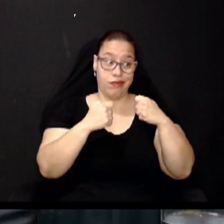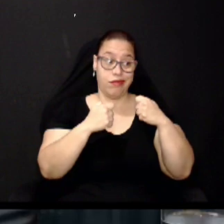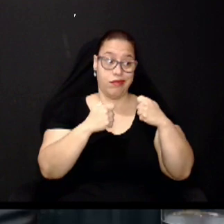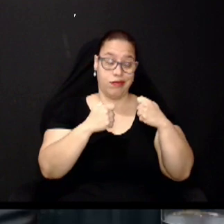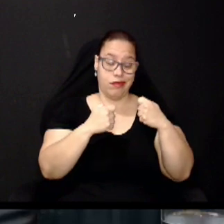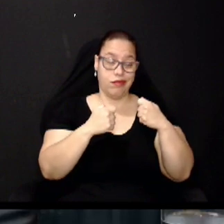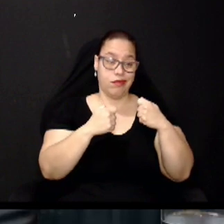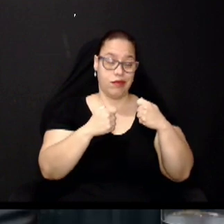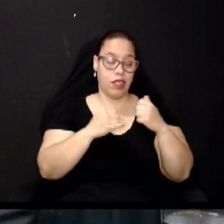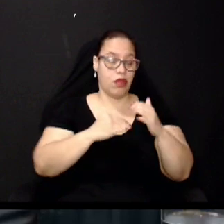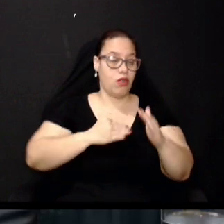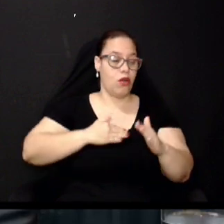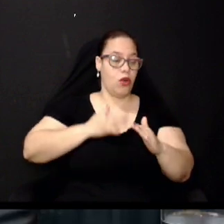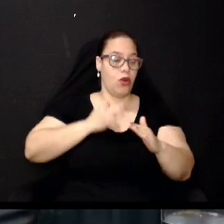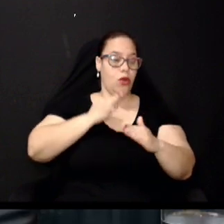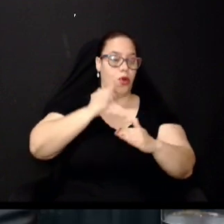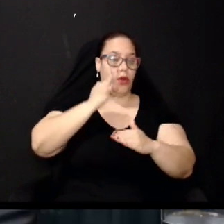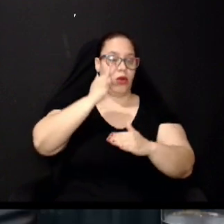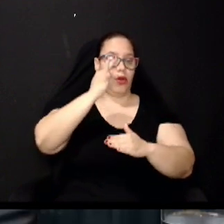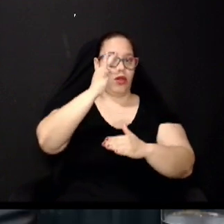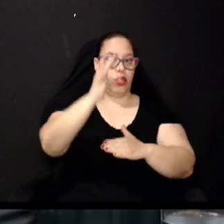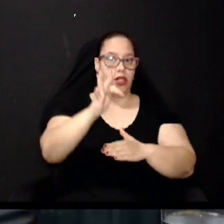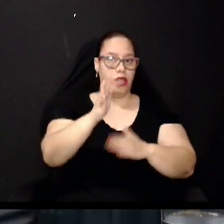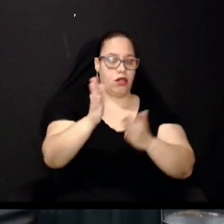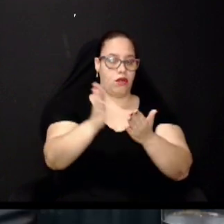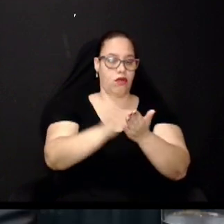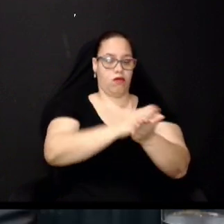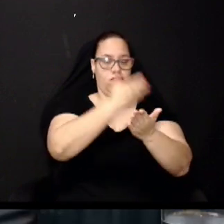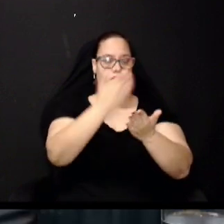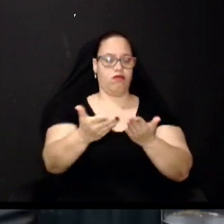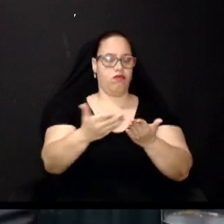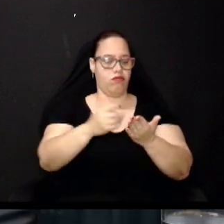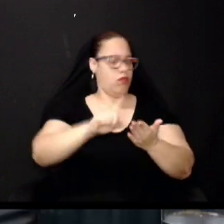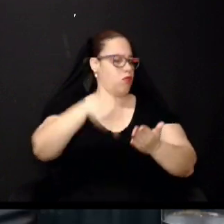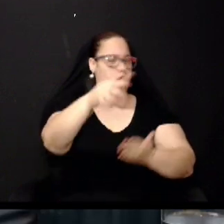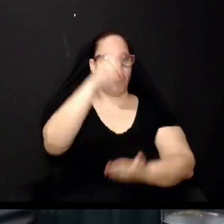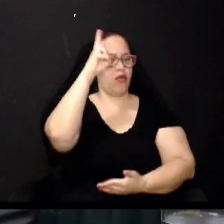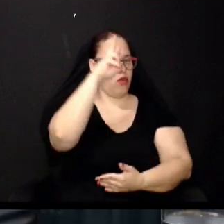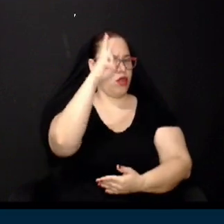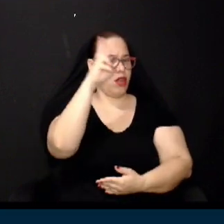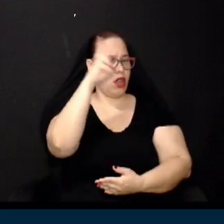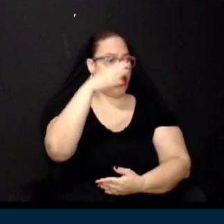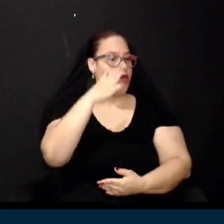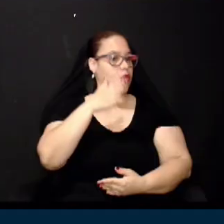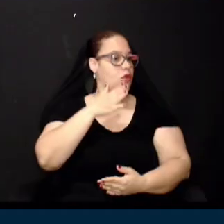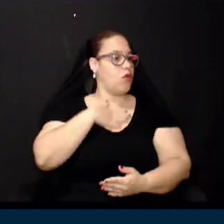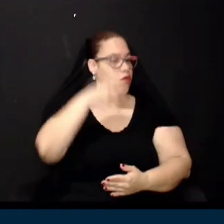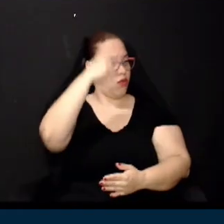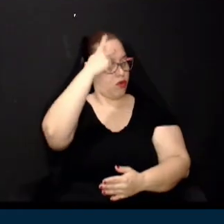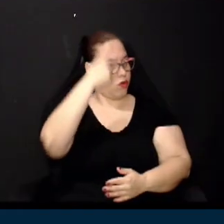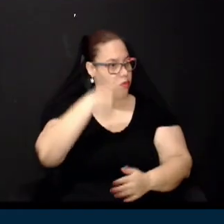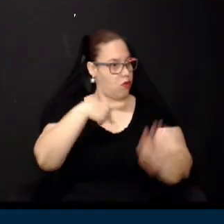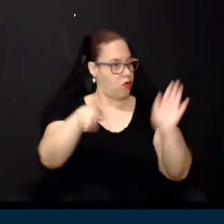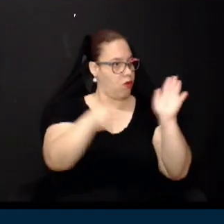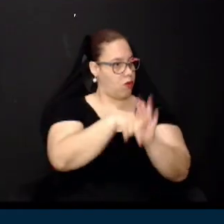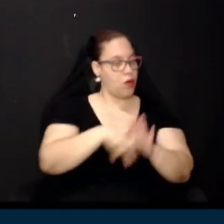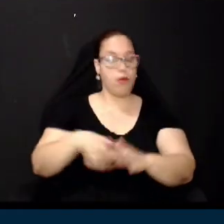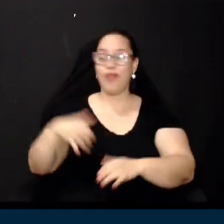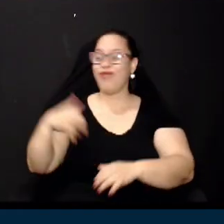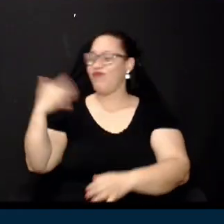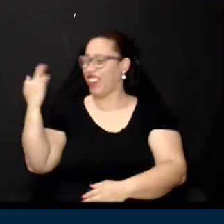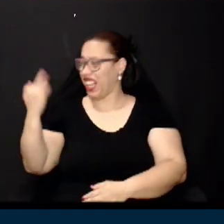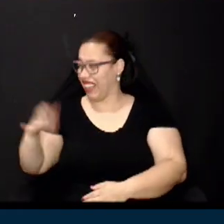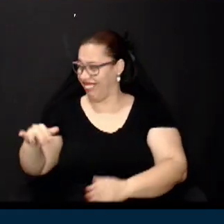para frente eu viro uma página, eu começo uma outra história, eu me lembro de mim. Mesmo com dor, mesmo sofrendo, com o